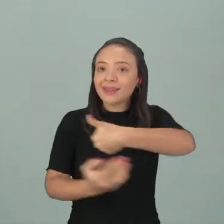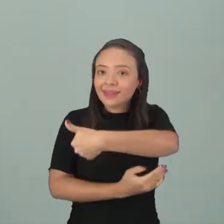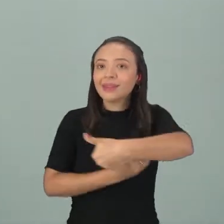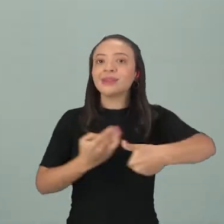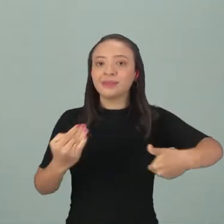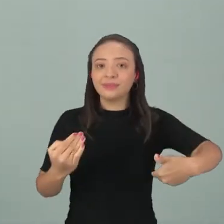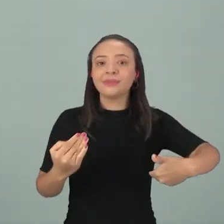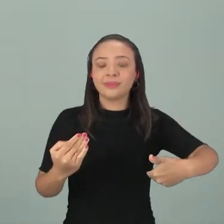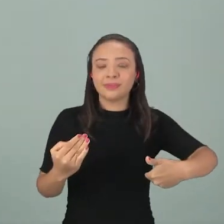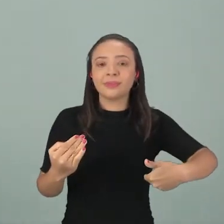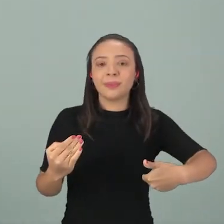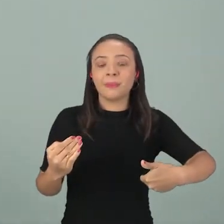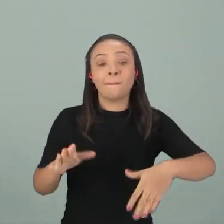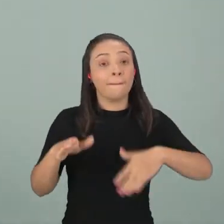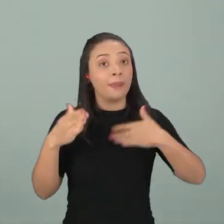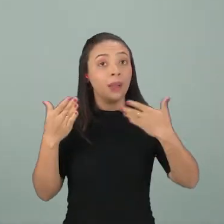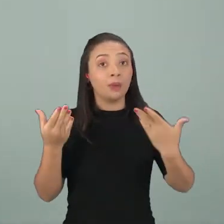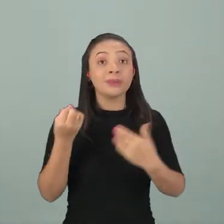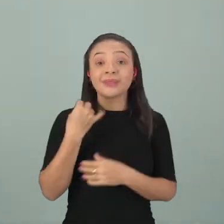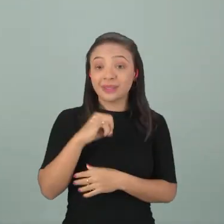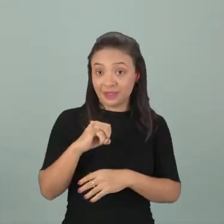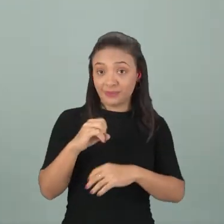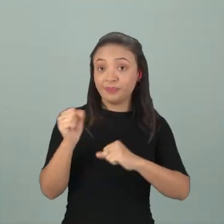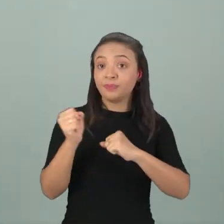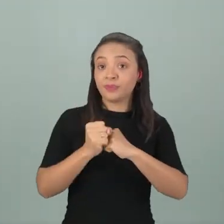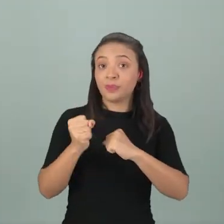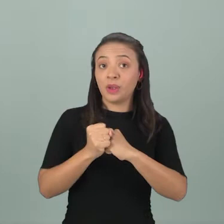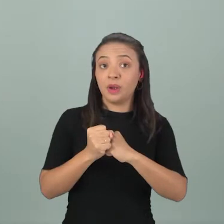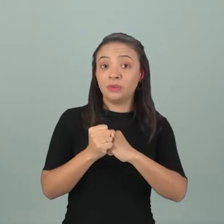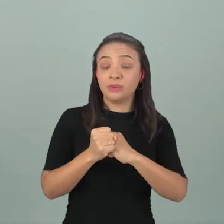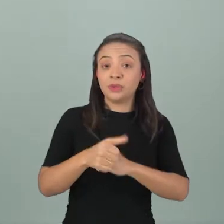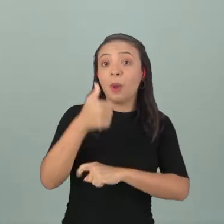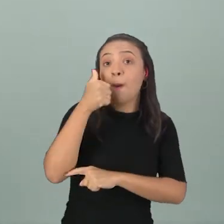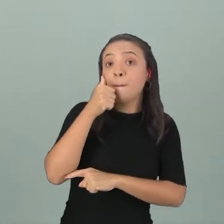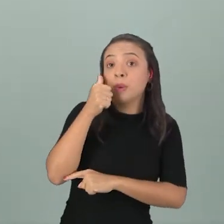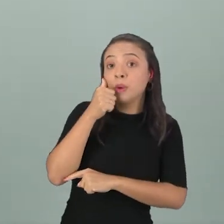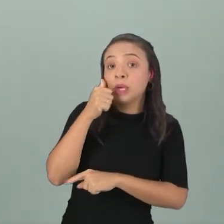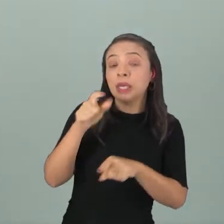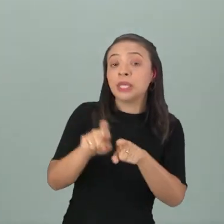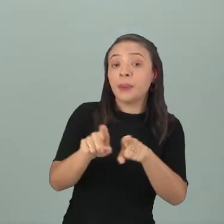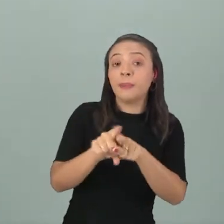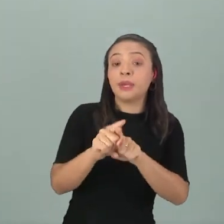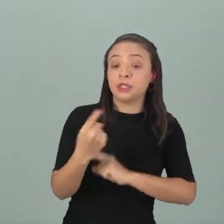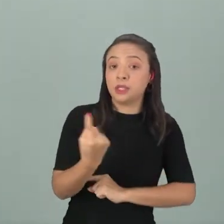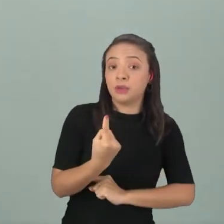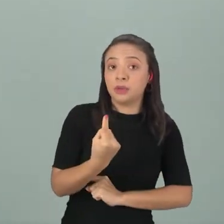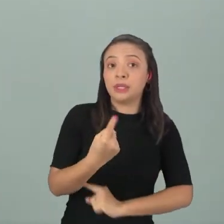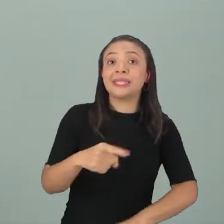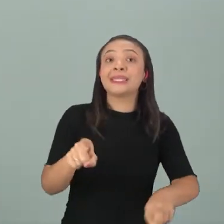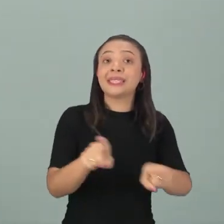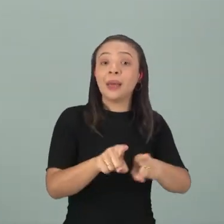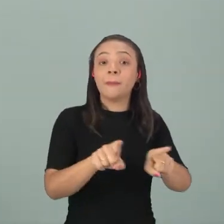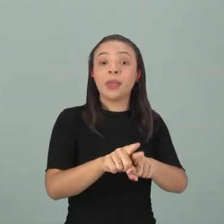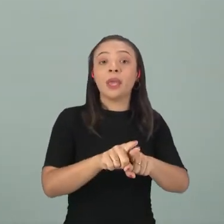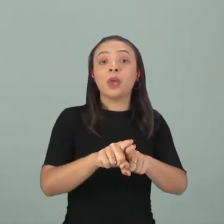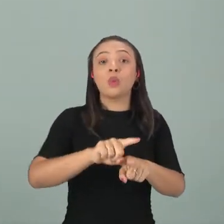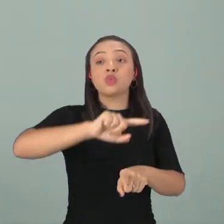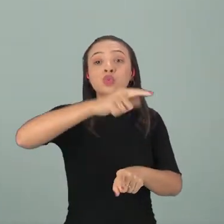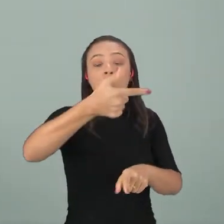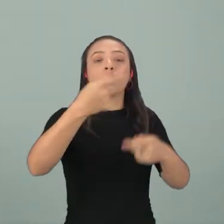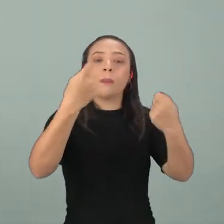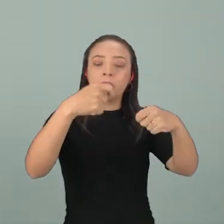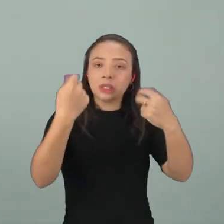ali, ok? Portanto, se o substantivo está no feminino singular, os determinantes também devem